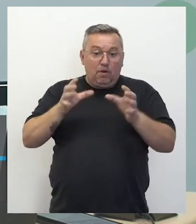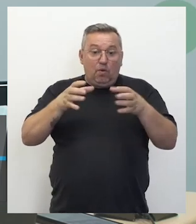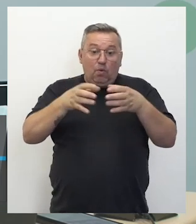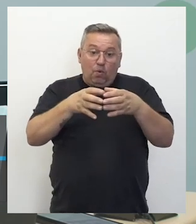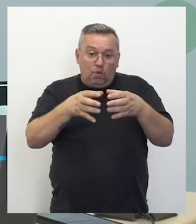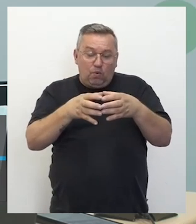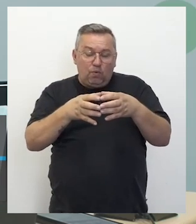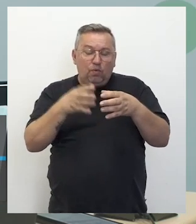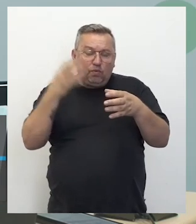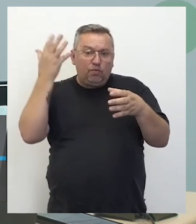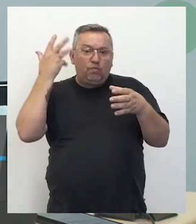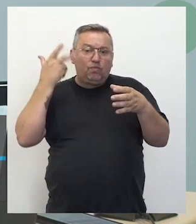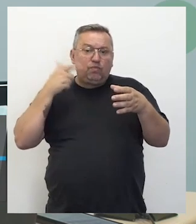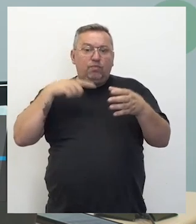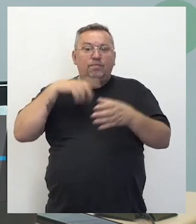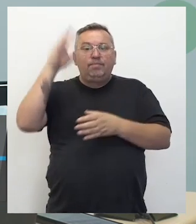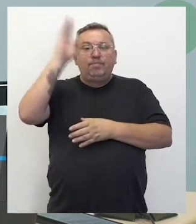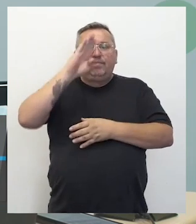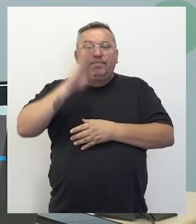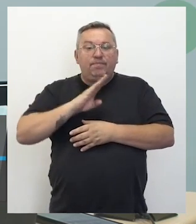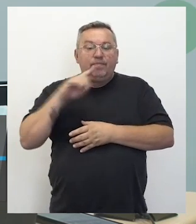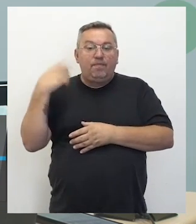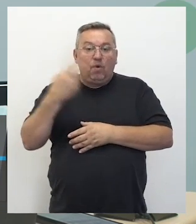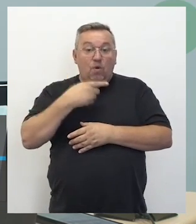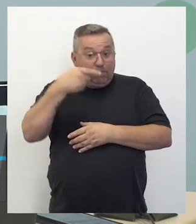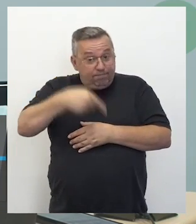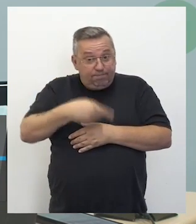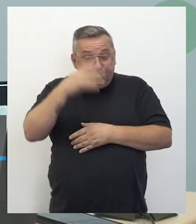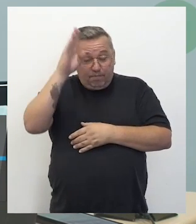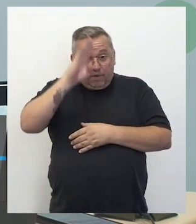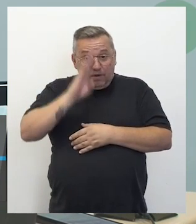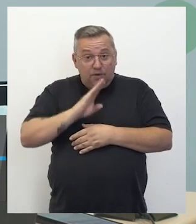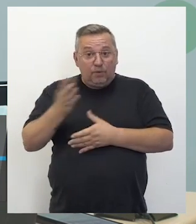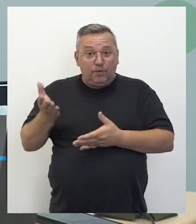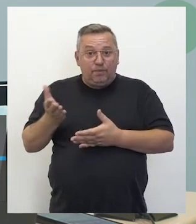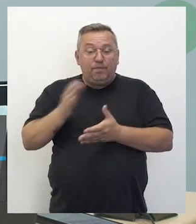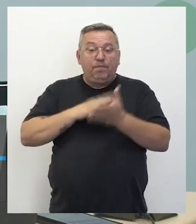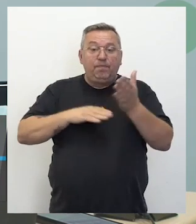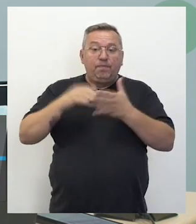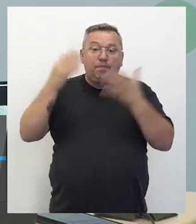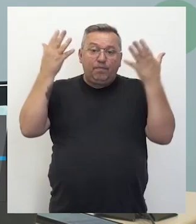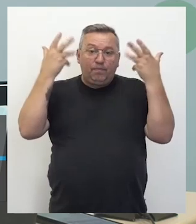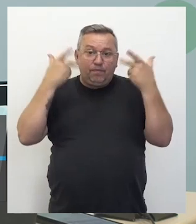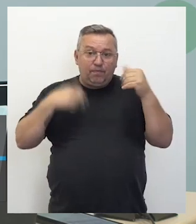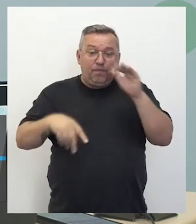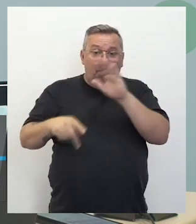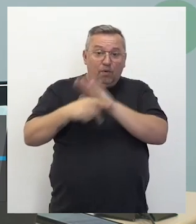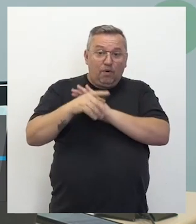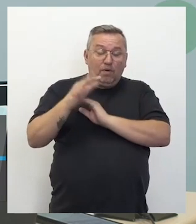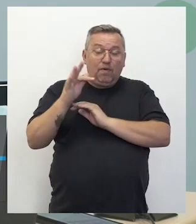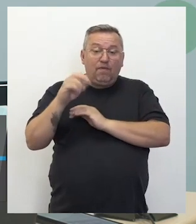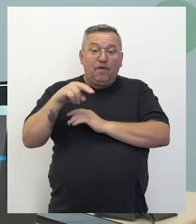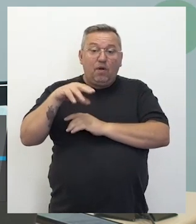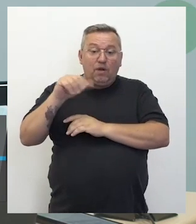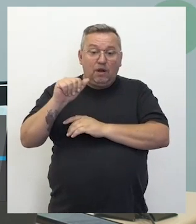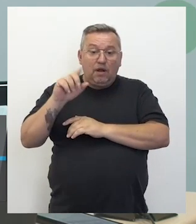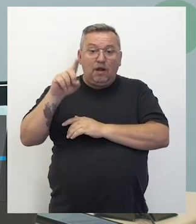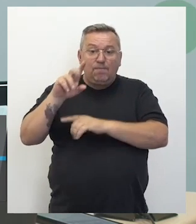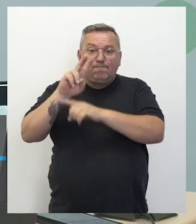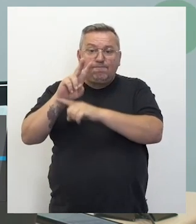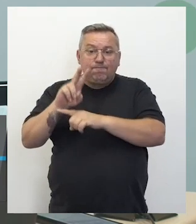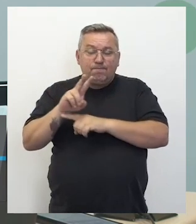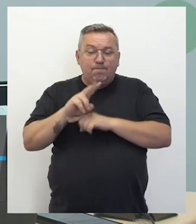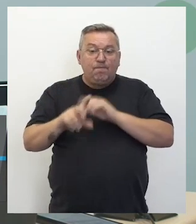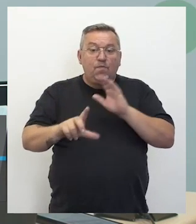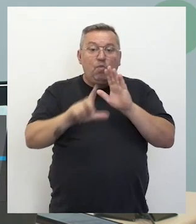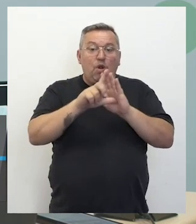animais que tem no país. Então, no nosso caso aqui, o Brasil. Então, todo animal que pertence à fauna brasileira é protegido por